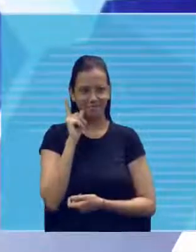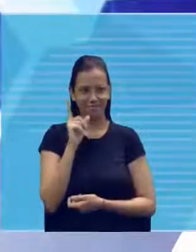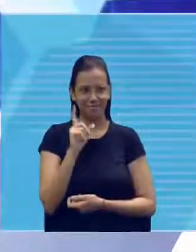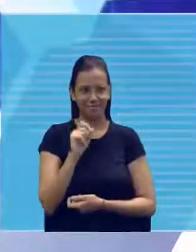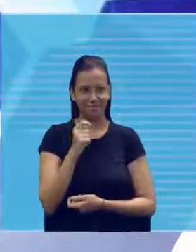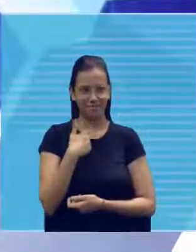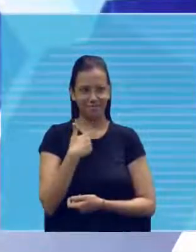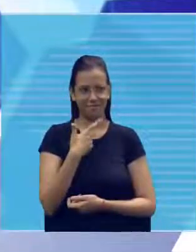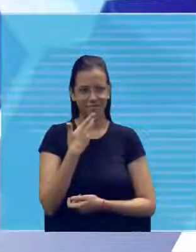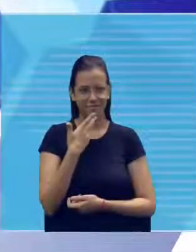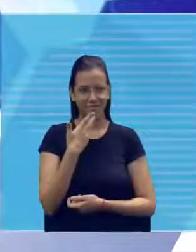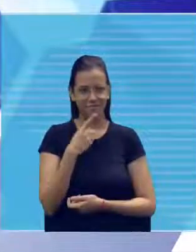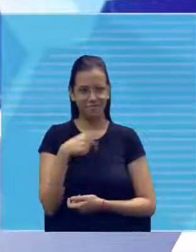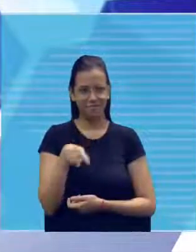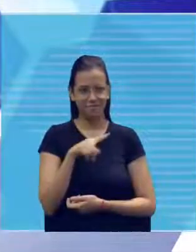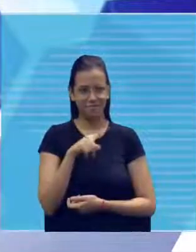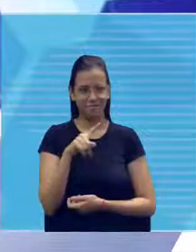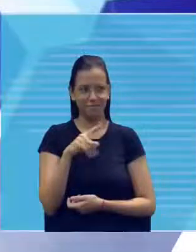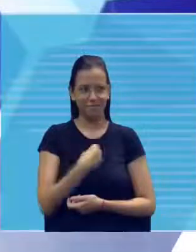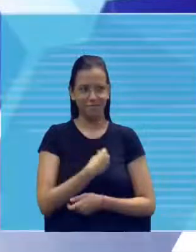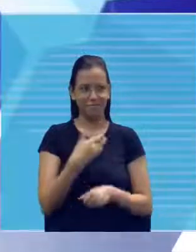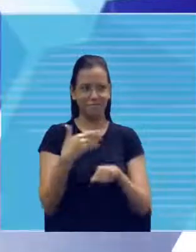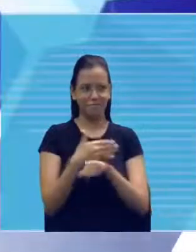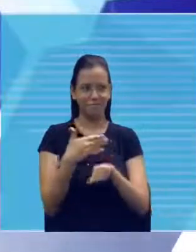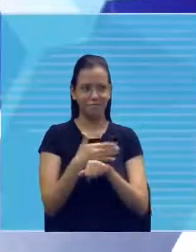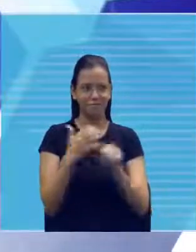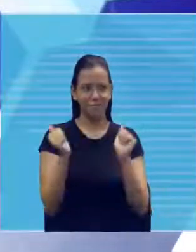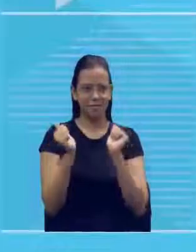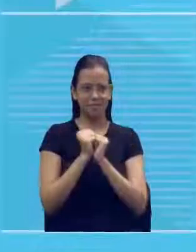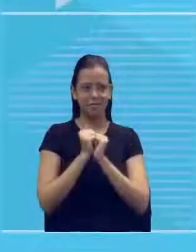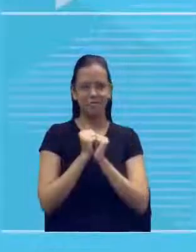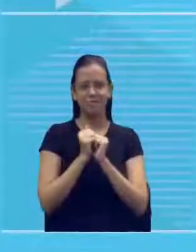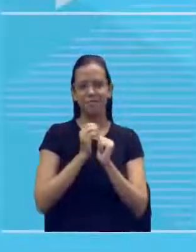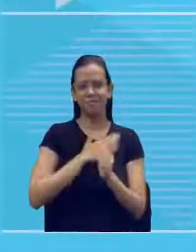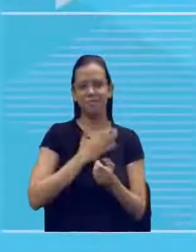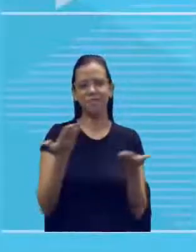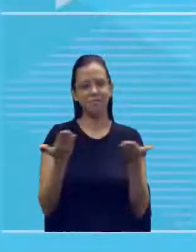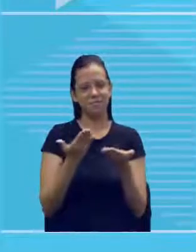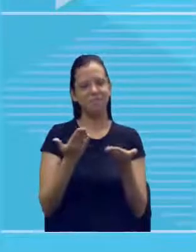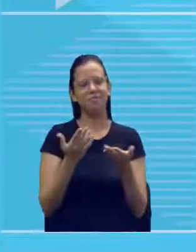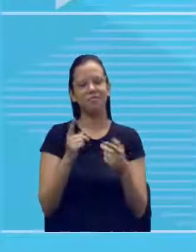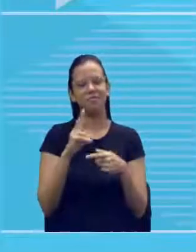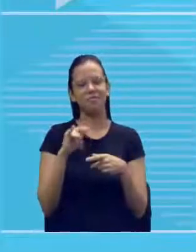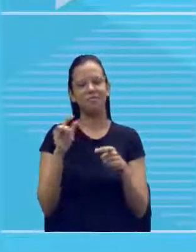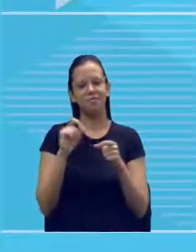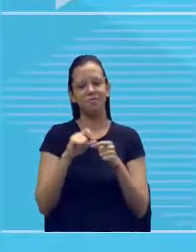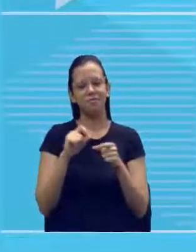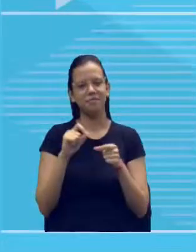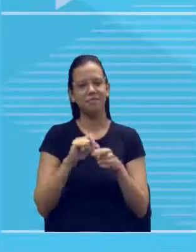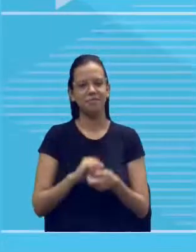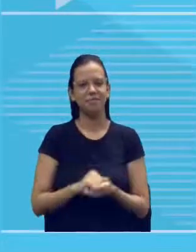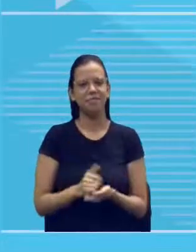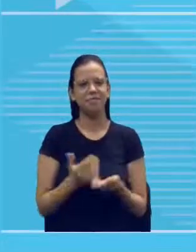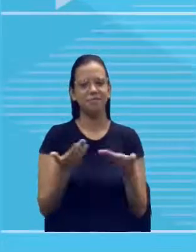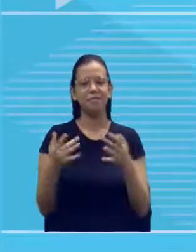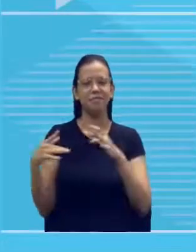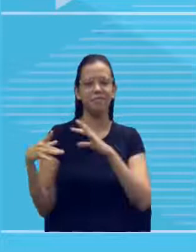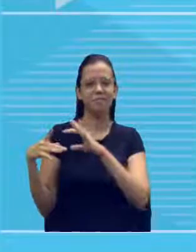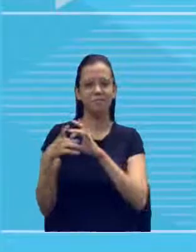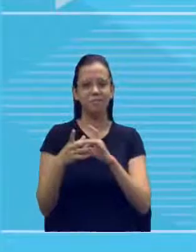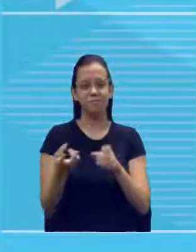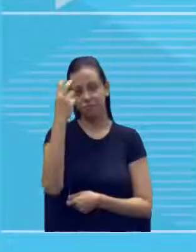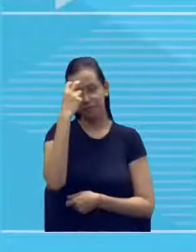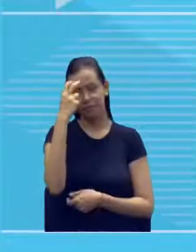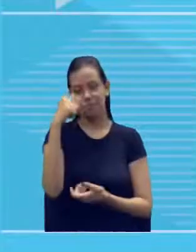Eu disse que vocês iam estar aqui participando comigo e agora vamos lá, vamos cumprir. Turma, nós vamos falar sobre a contextualização cultural